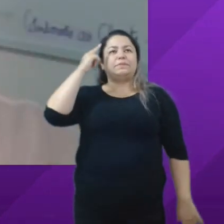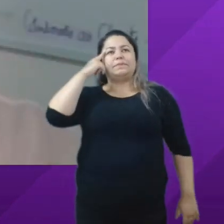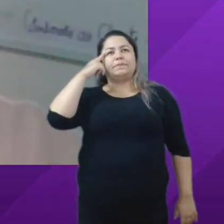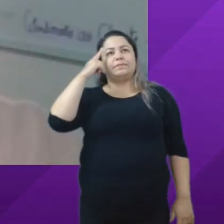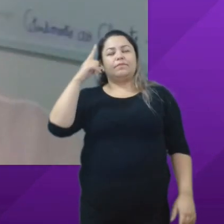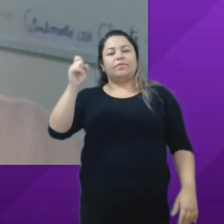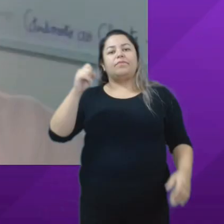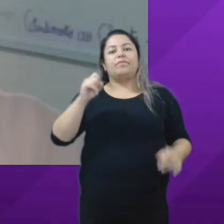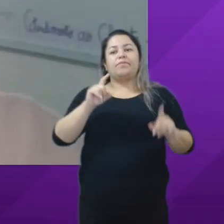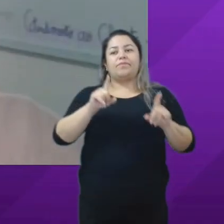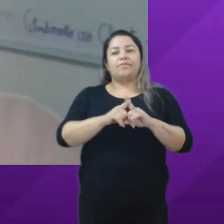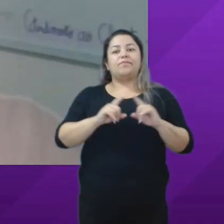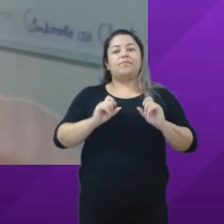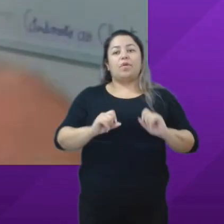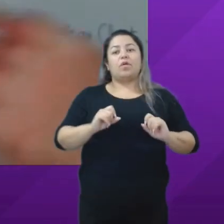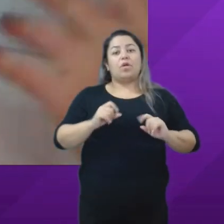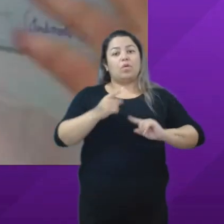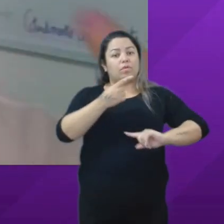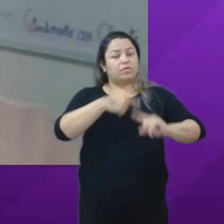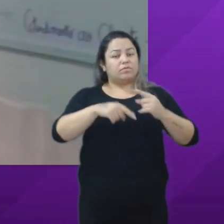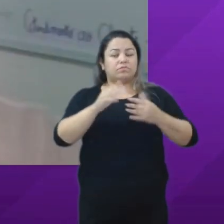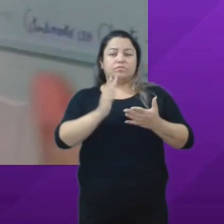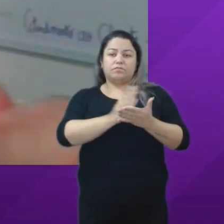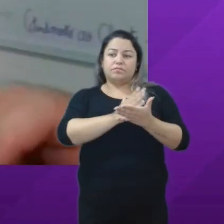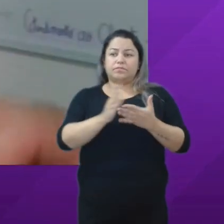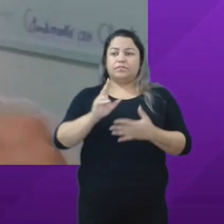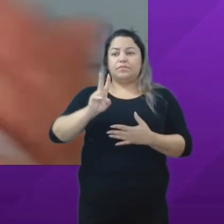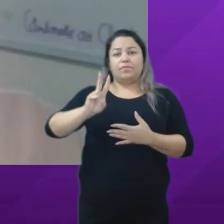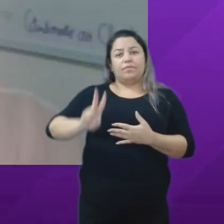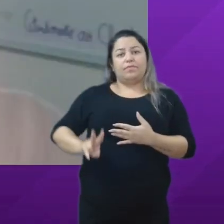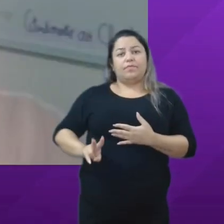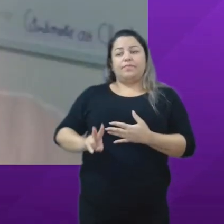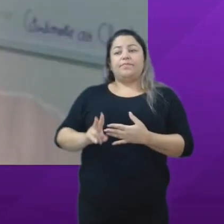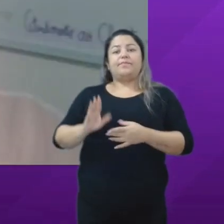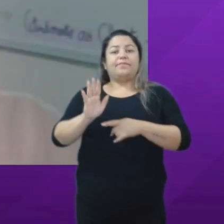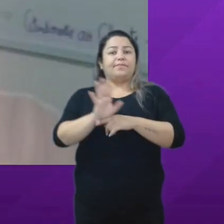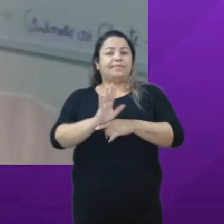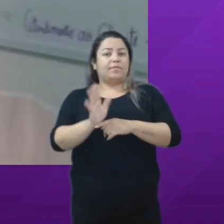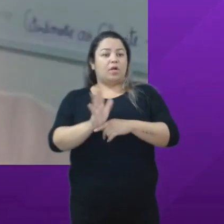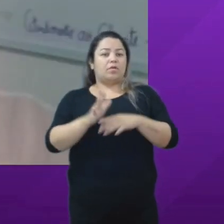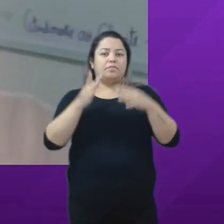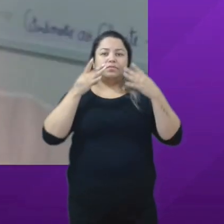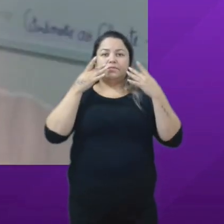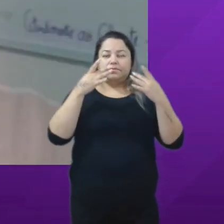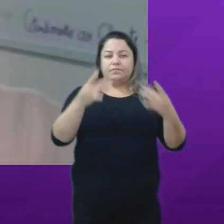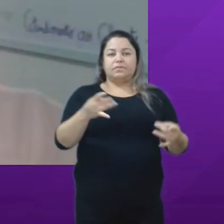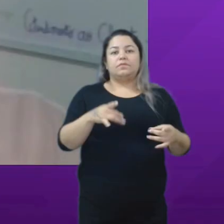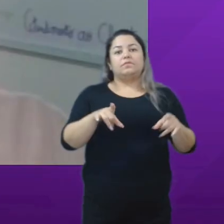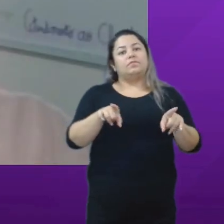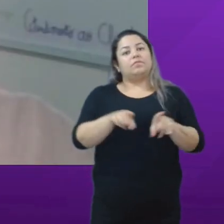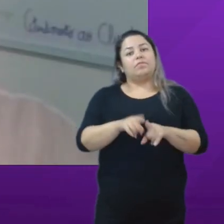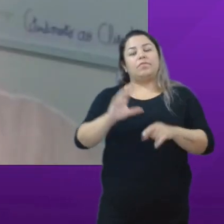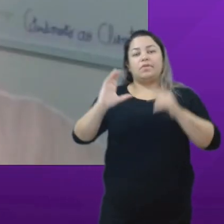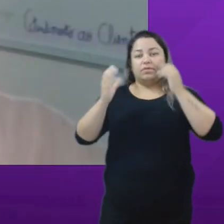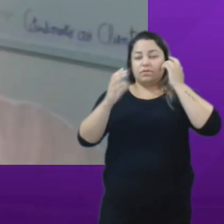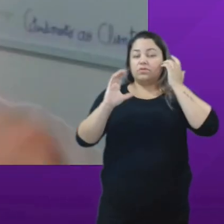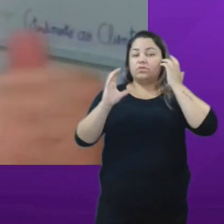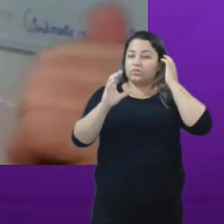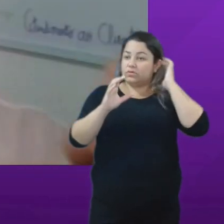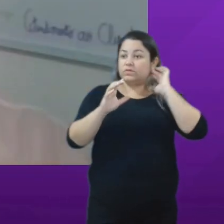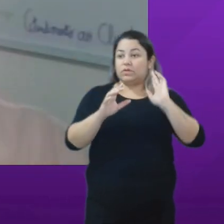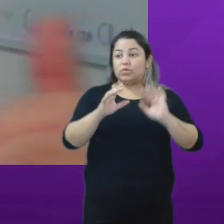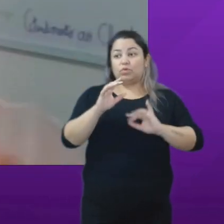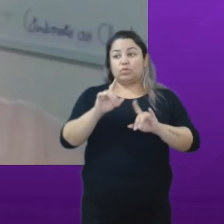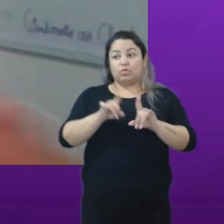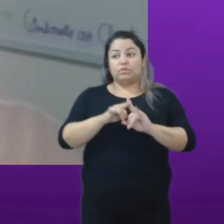construído muitas vezes, né, com os filmes, com a apresentação, inclusive, de cientistas digitais, quando a